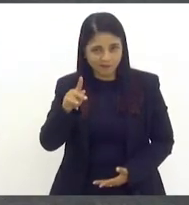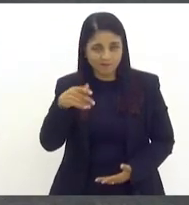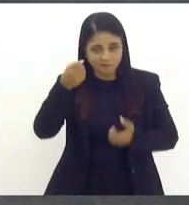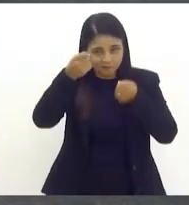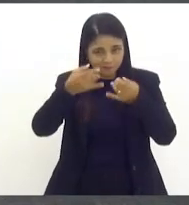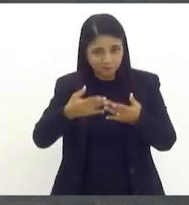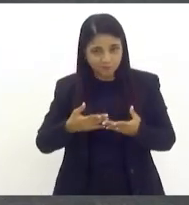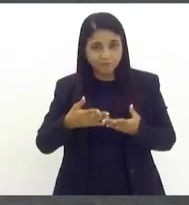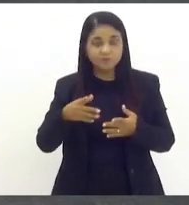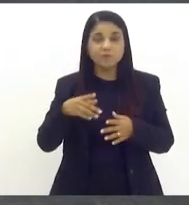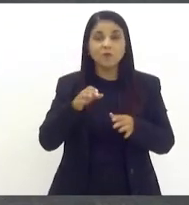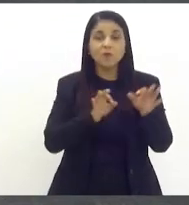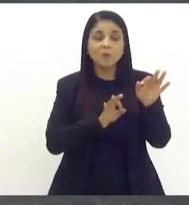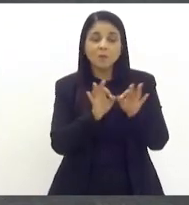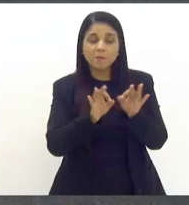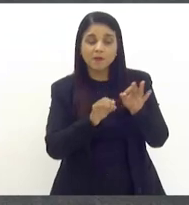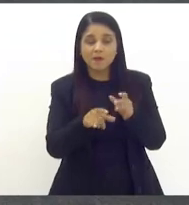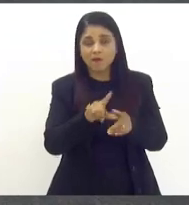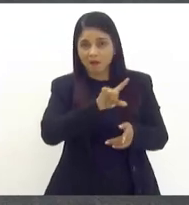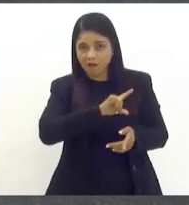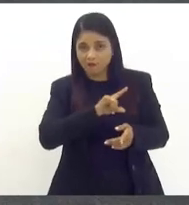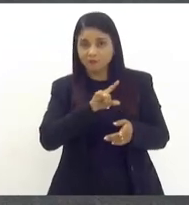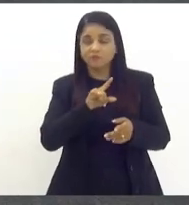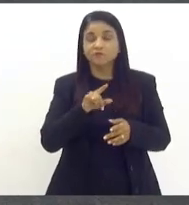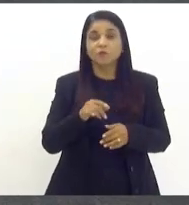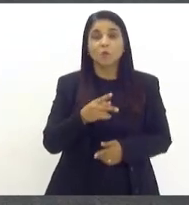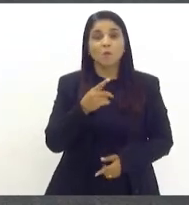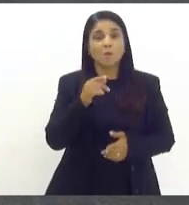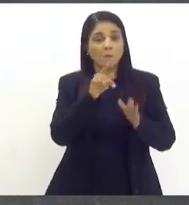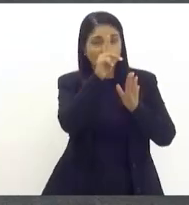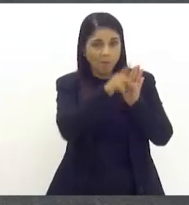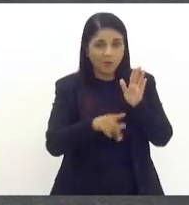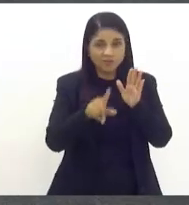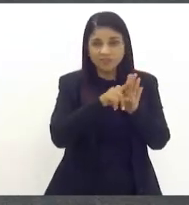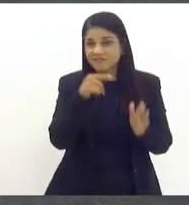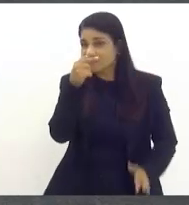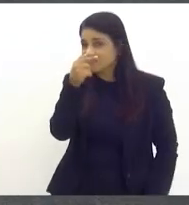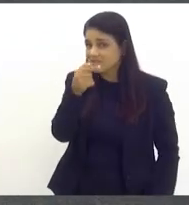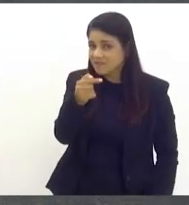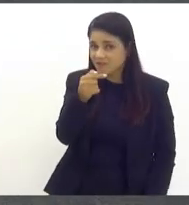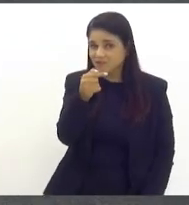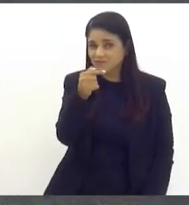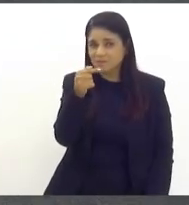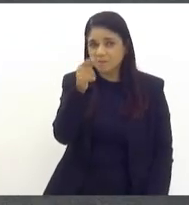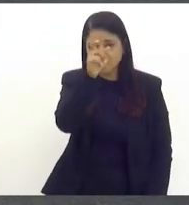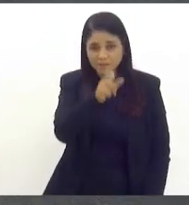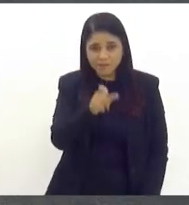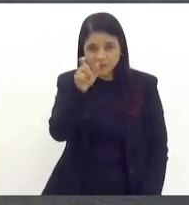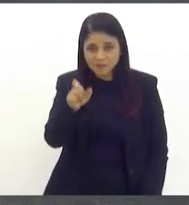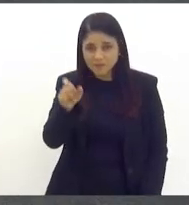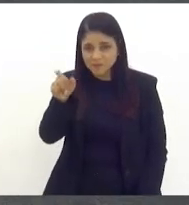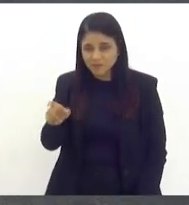esse projeto foi feita sete mãos aonde nós ouvimos